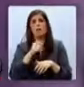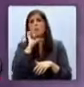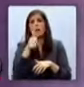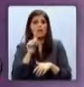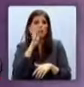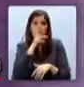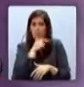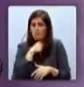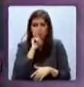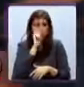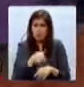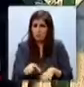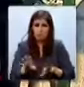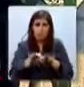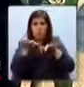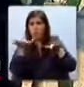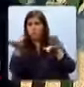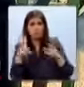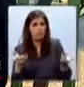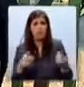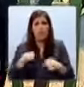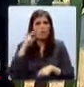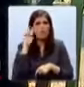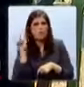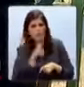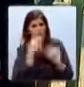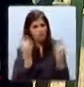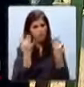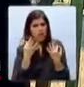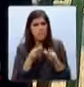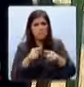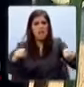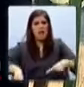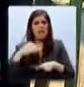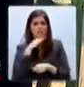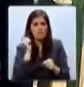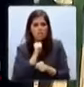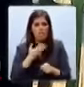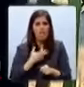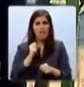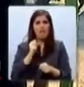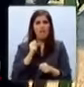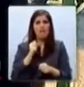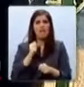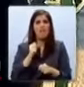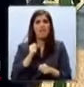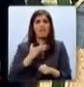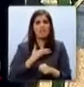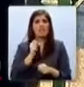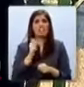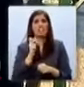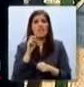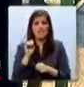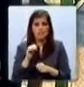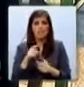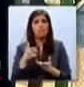lá. Eu reconheço o problema, as salas de aula estão frias, a própria DGES está por dentro do acontecimento, está a